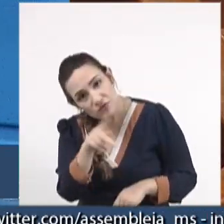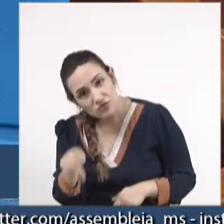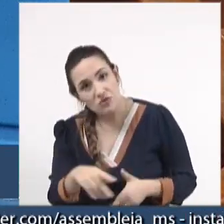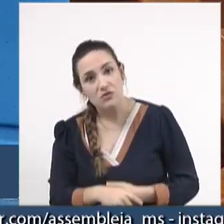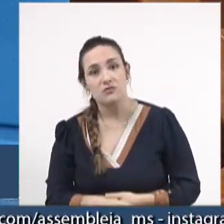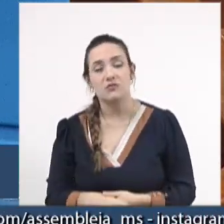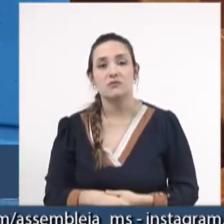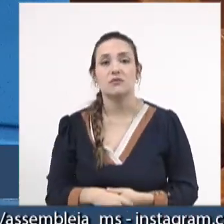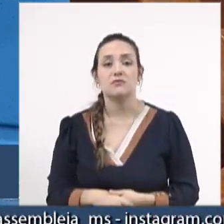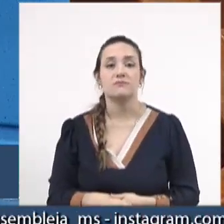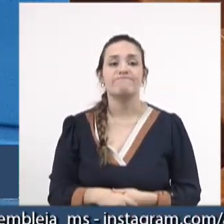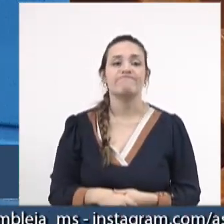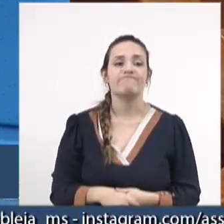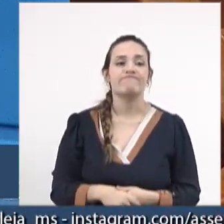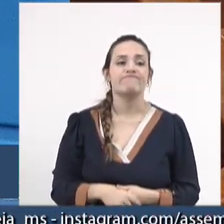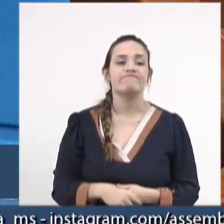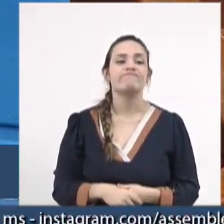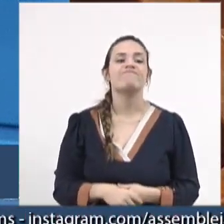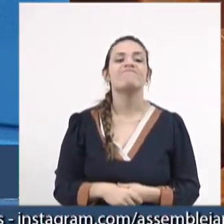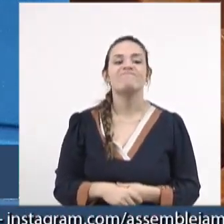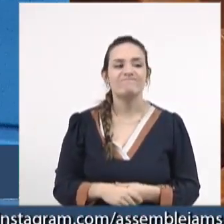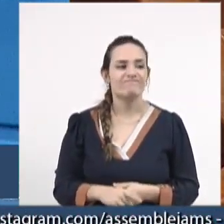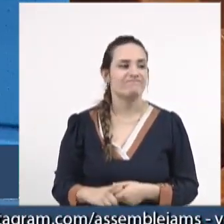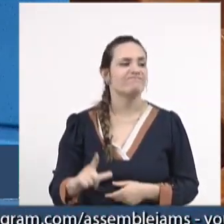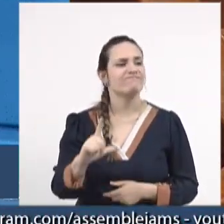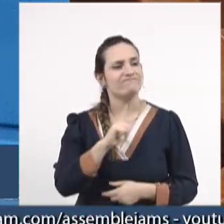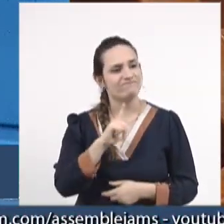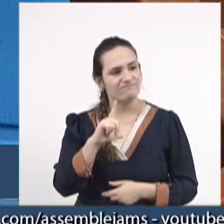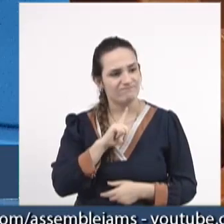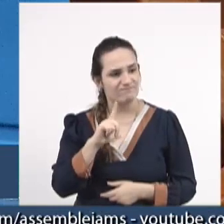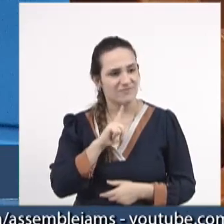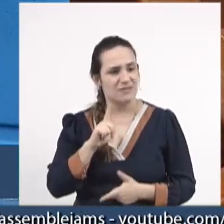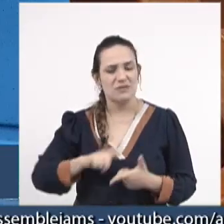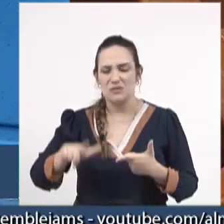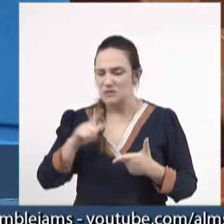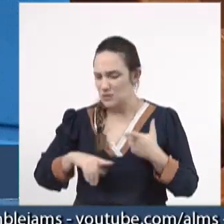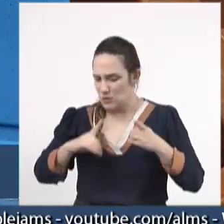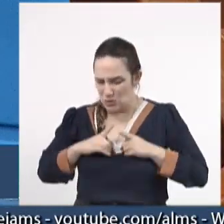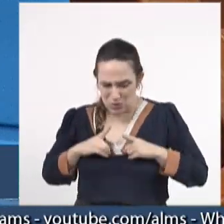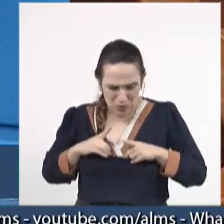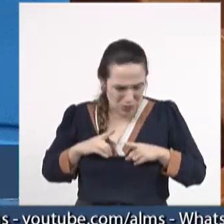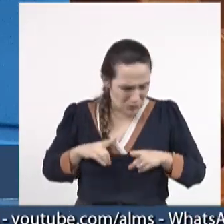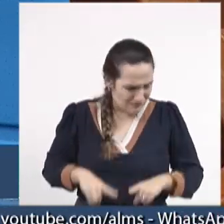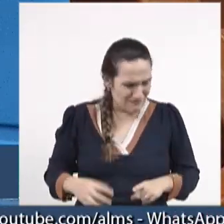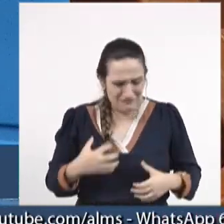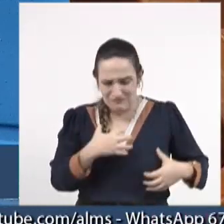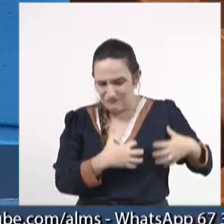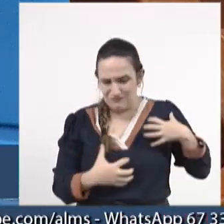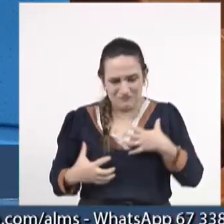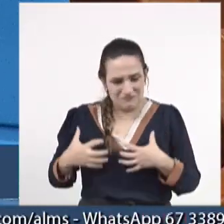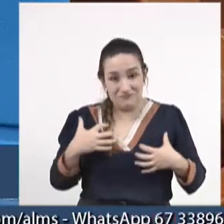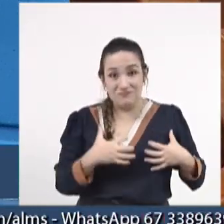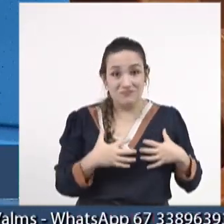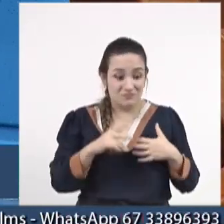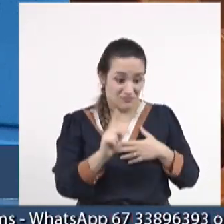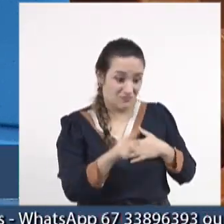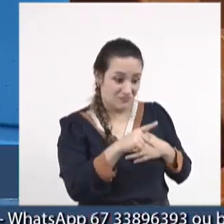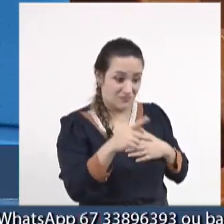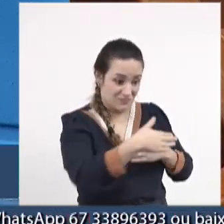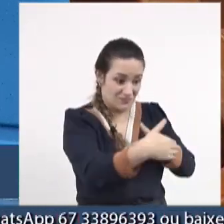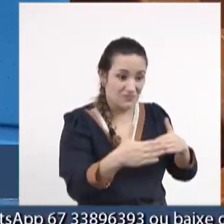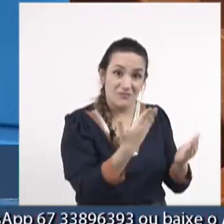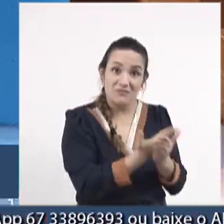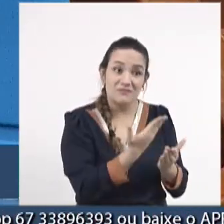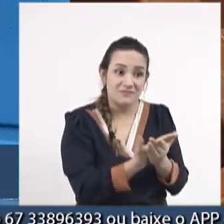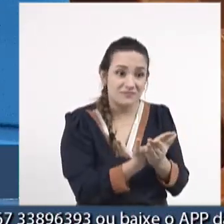professores estão com alto índice de absenteísmo, com alto índice de depressão. Os professores estão saindo de sala de